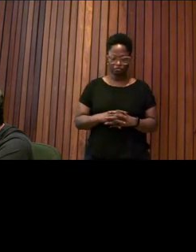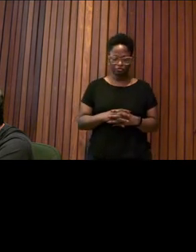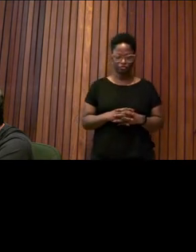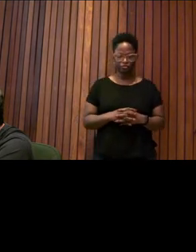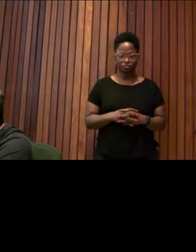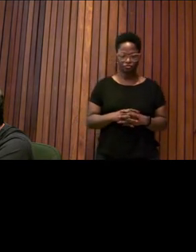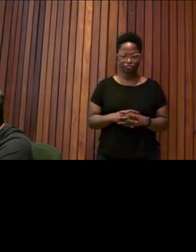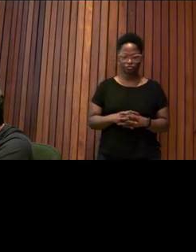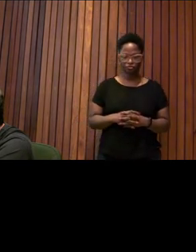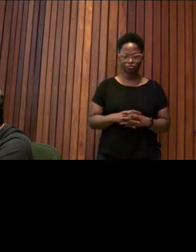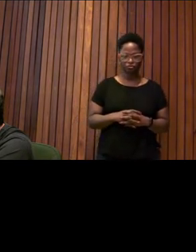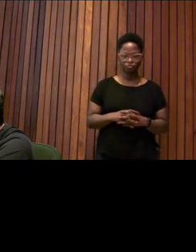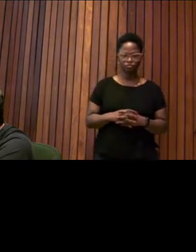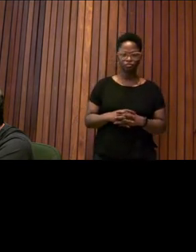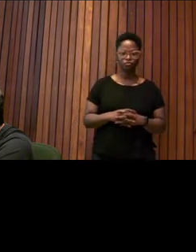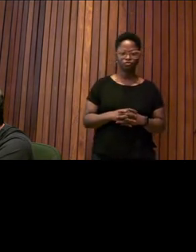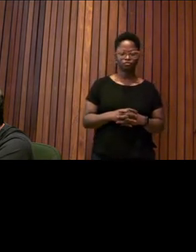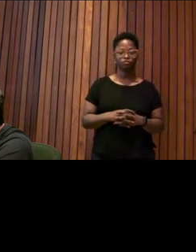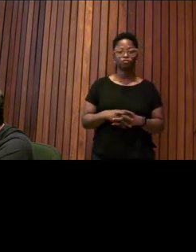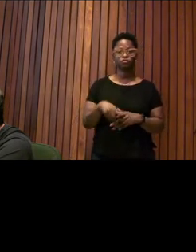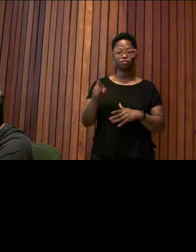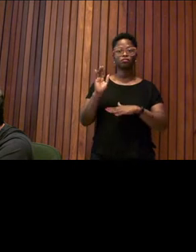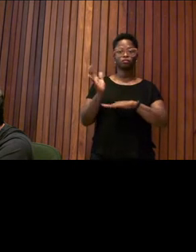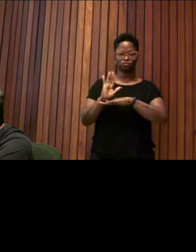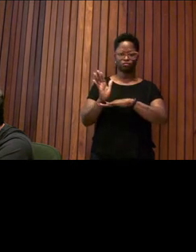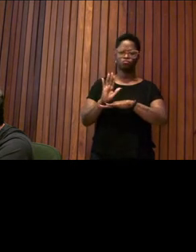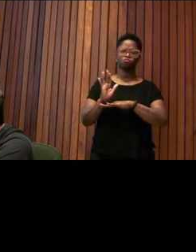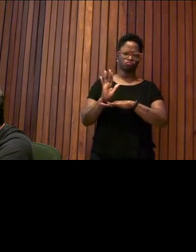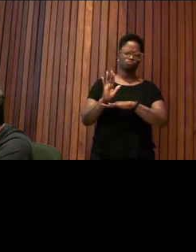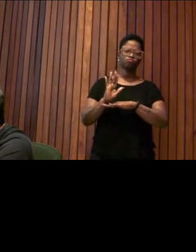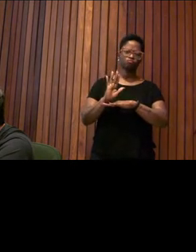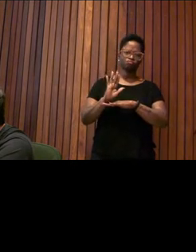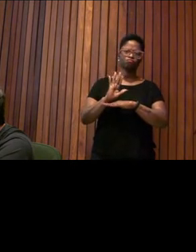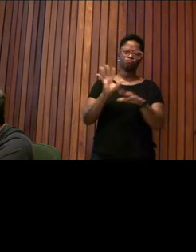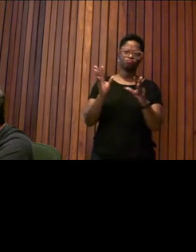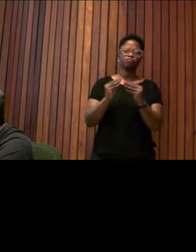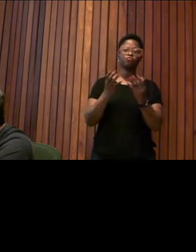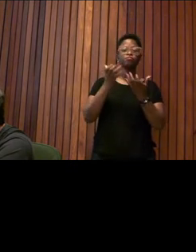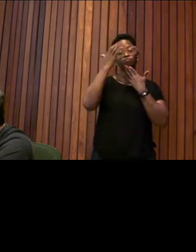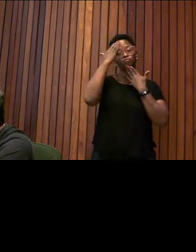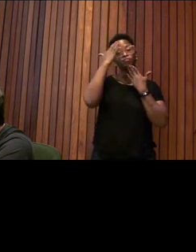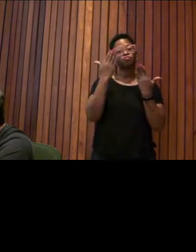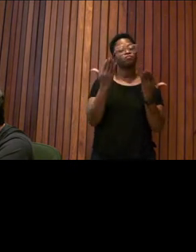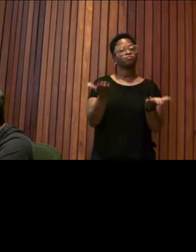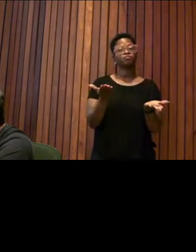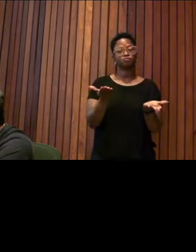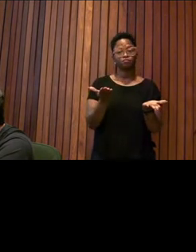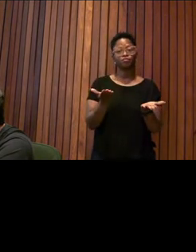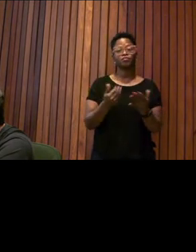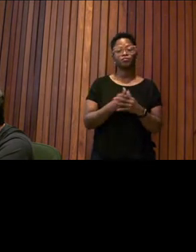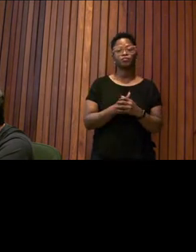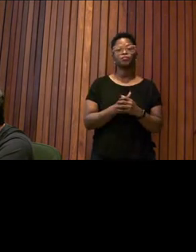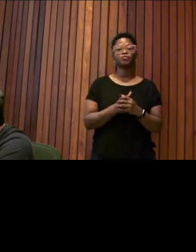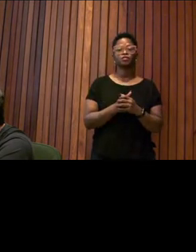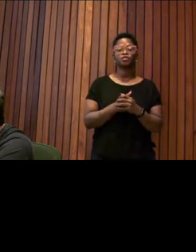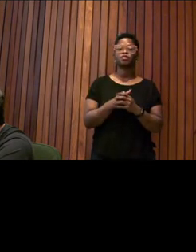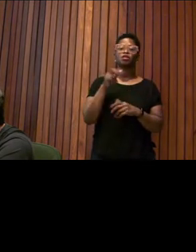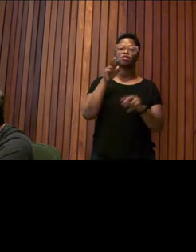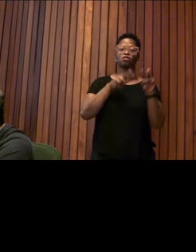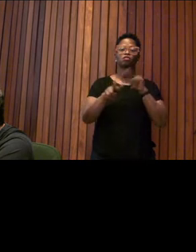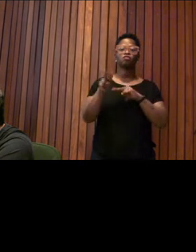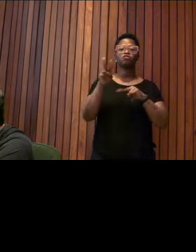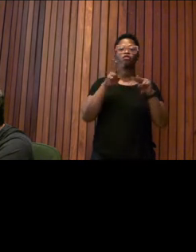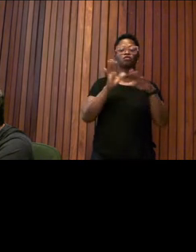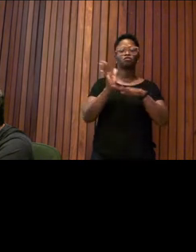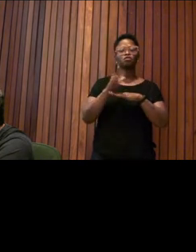E o filme pegou isso muito bem. Eu só tenho a agradecer, mesmo eu estando vendo no filme, que eu estou